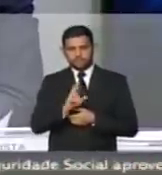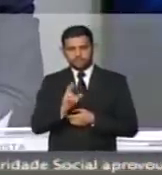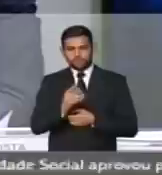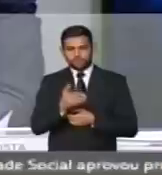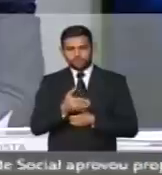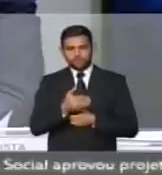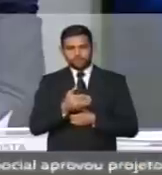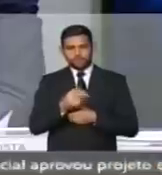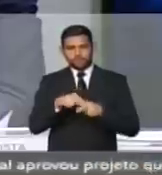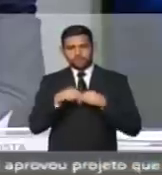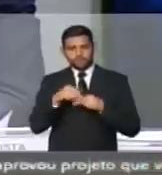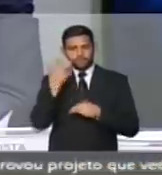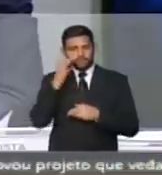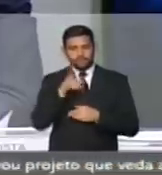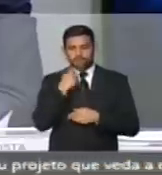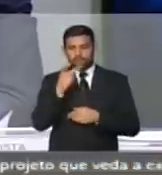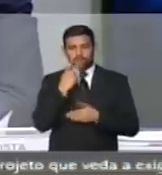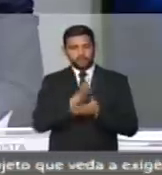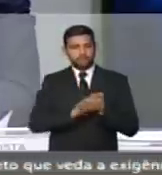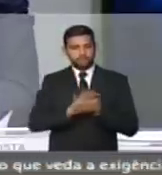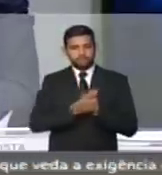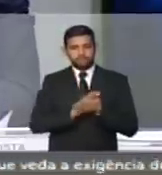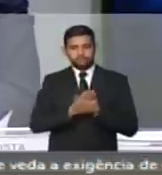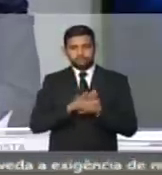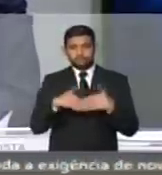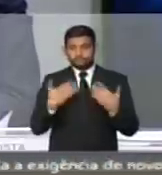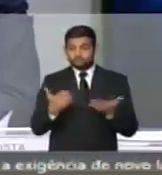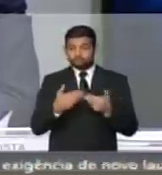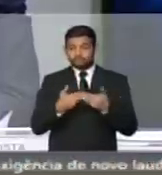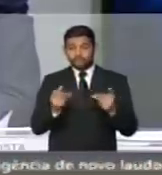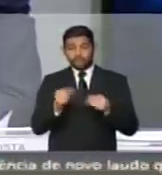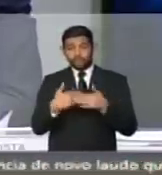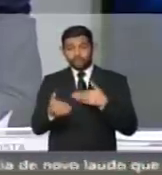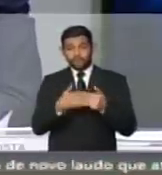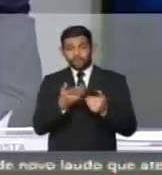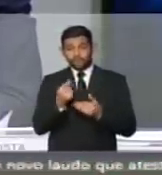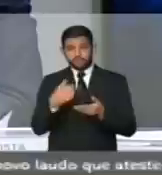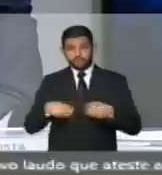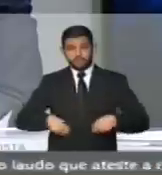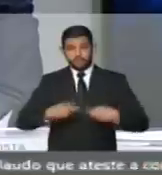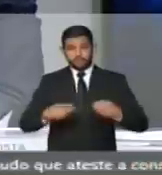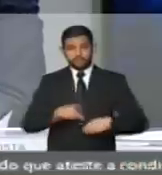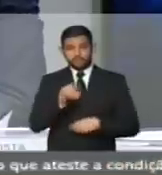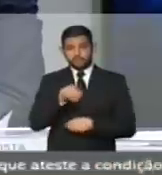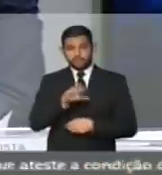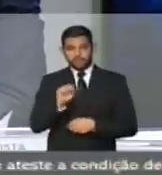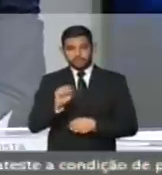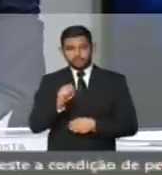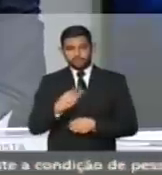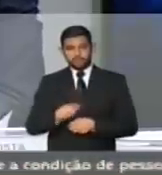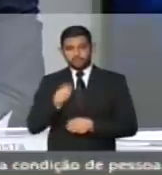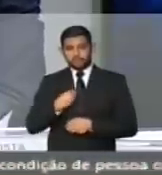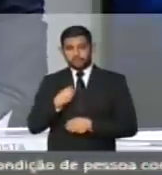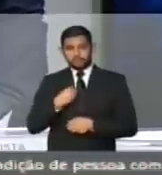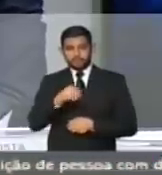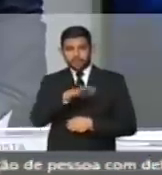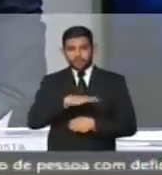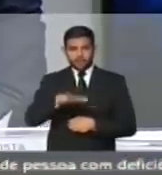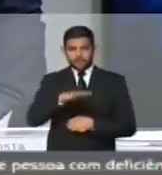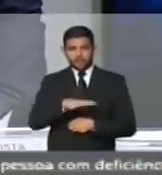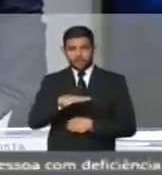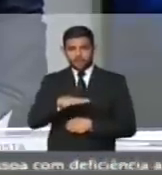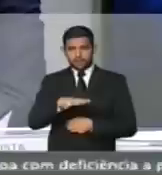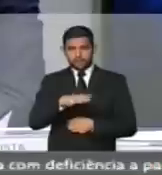R$ 60. Isto ninguém fala. Então, qualquer dinheiro que foi gasto do BNDES para ter um campo numa